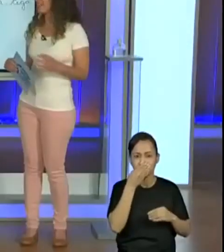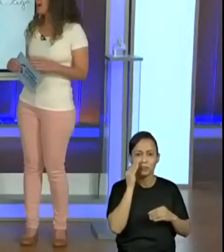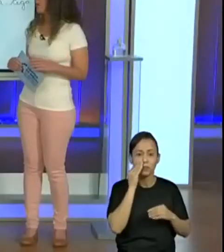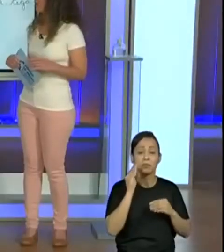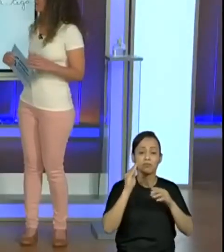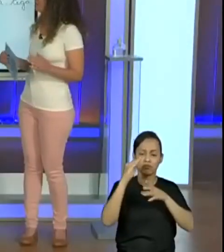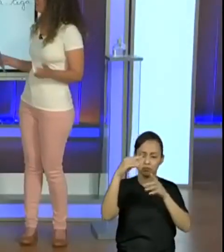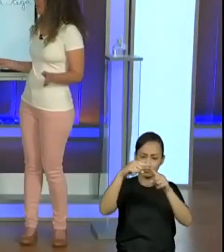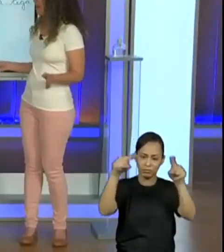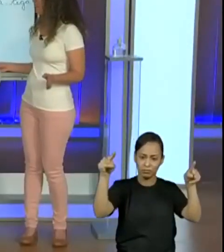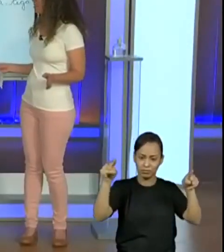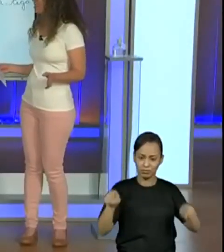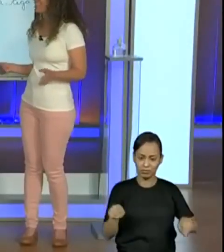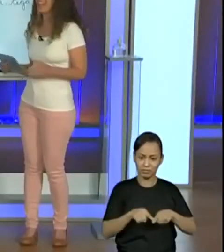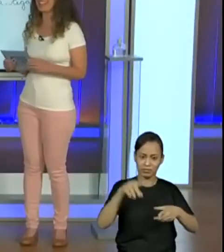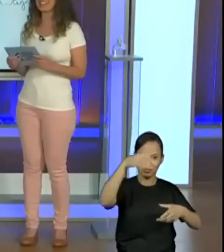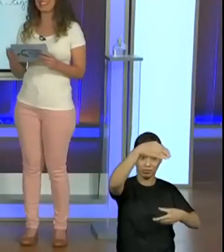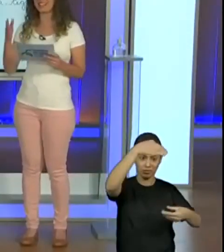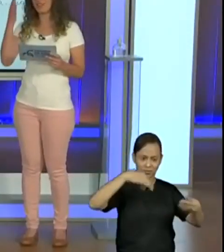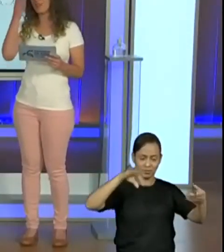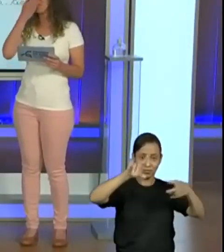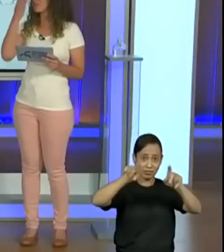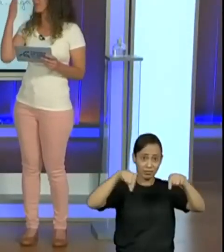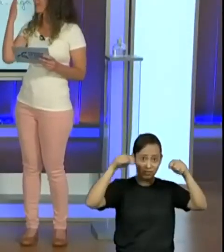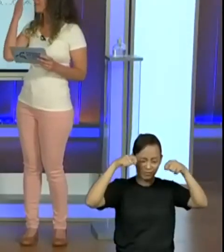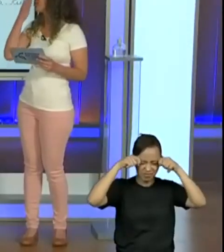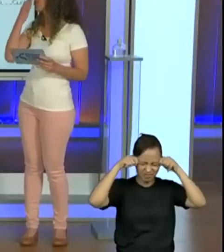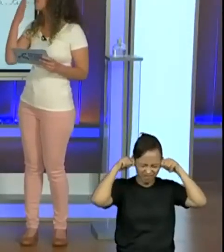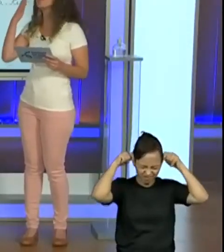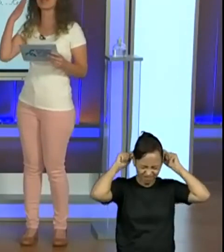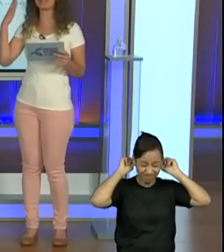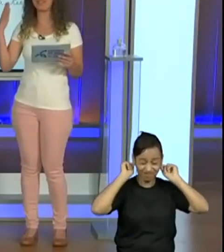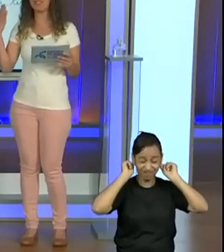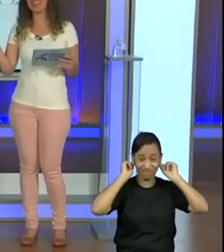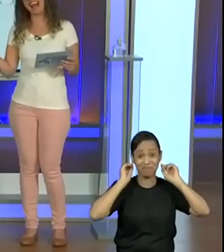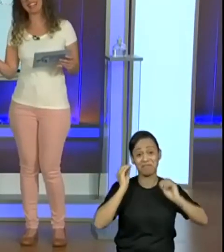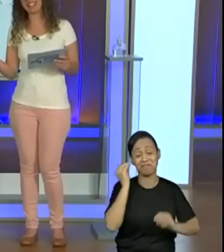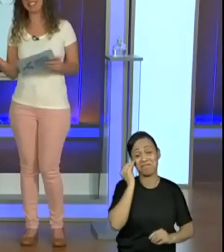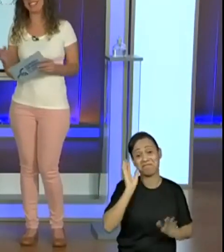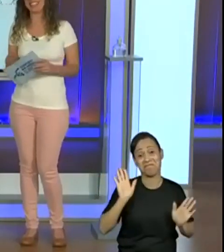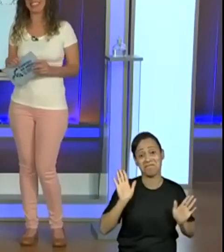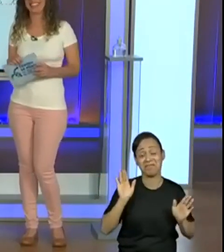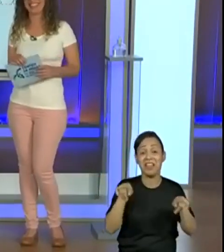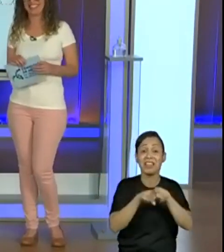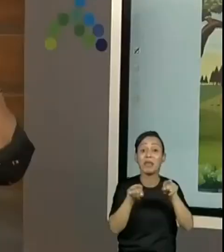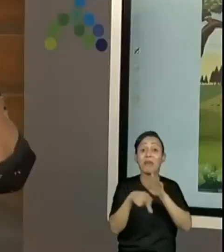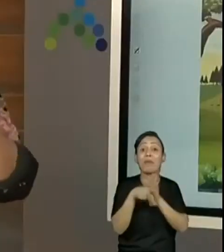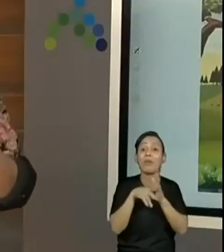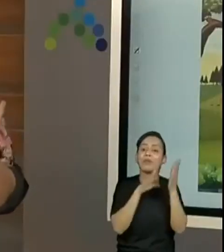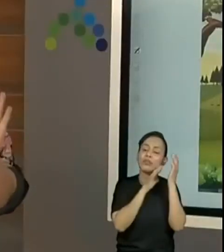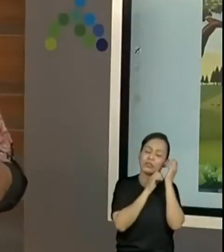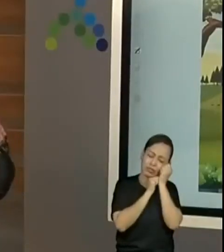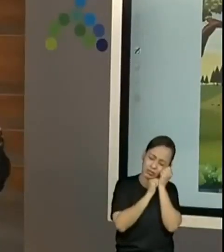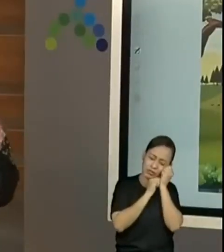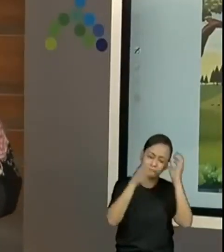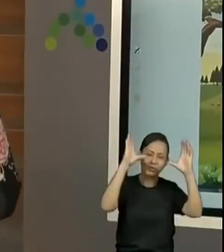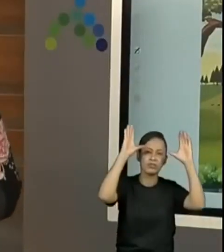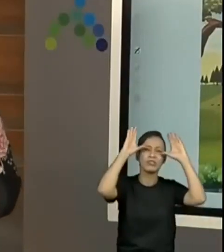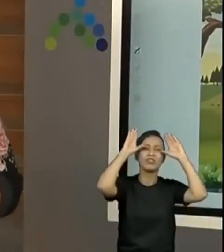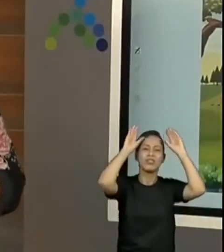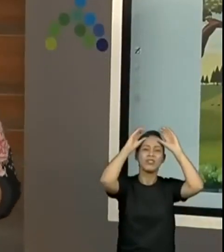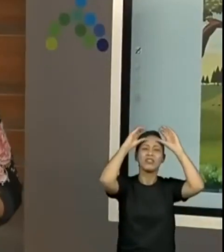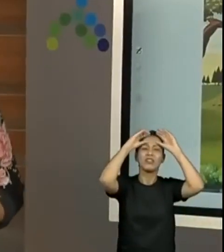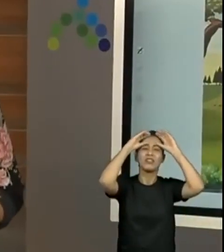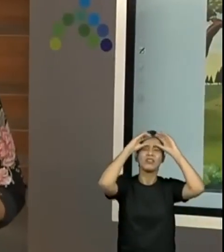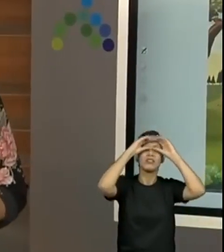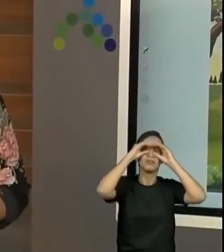para... Se tiver mais chique, né? Aqueles... Coisas para tapar os olhos para dormir. Quem usa aquele protetor de olhos para dormir também é legal.